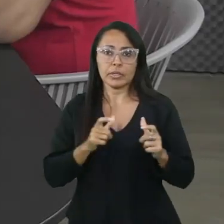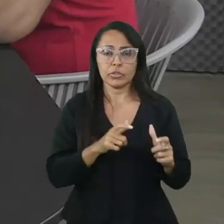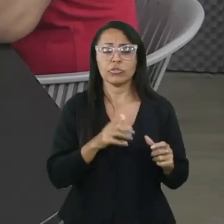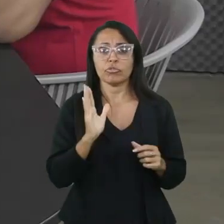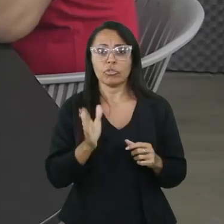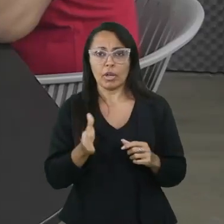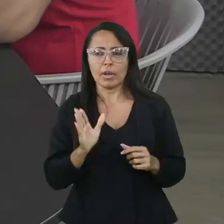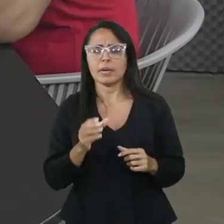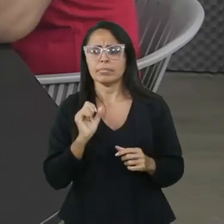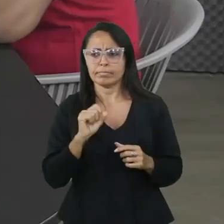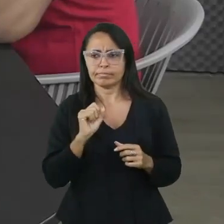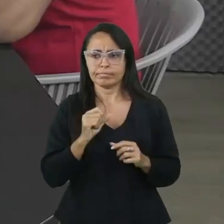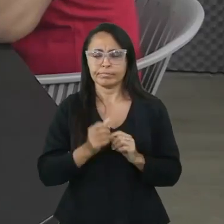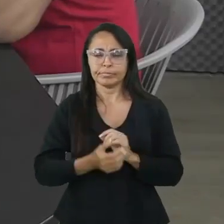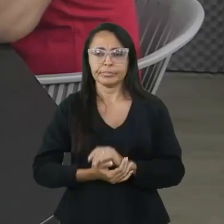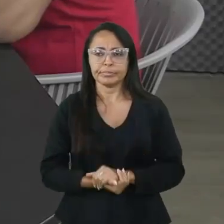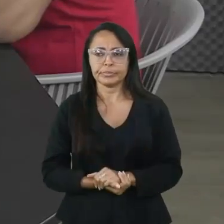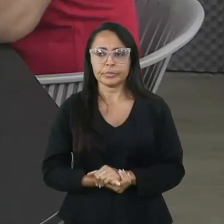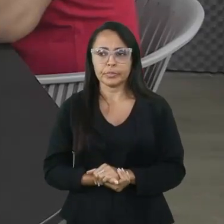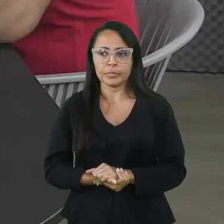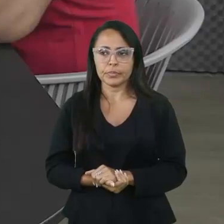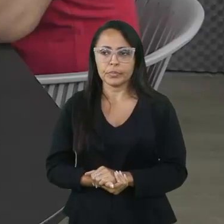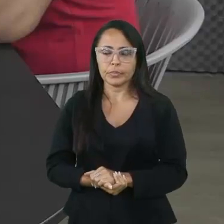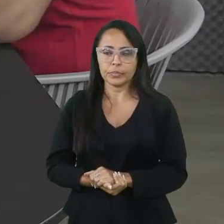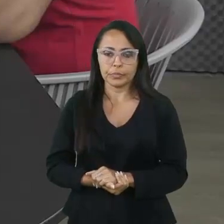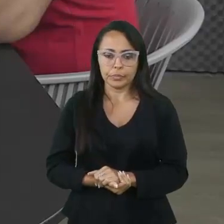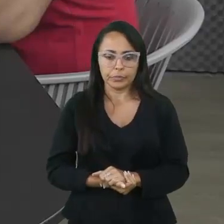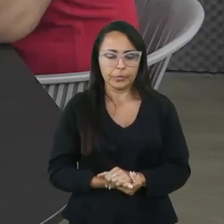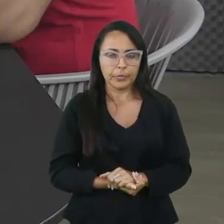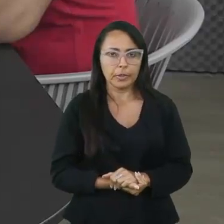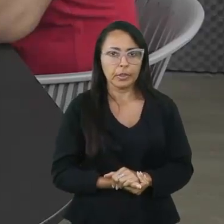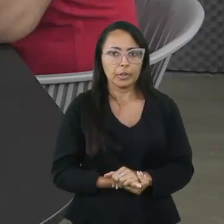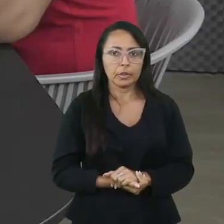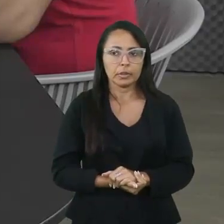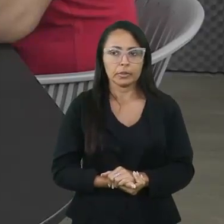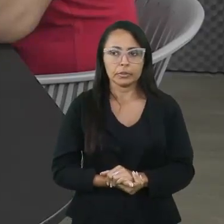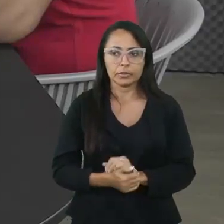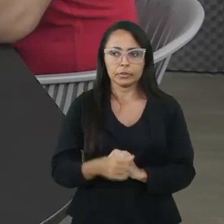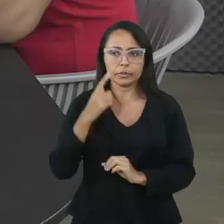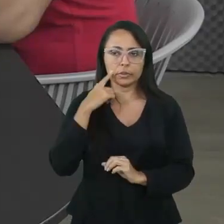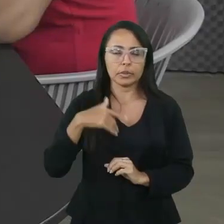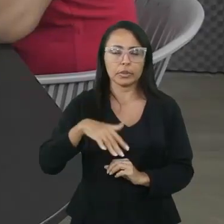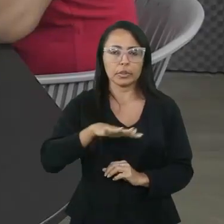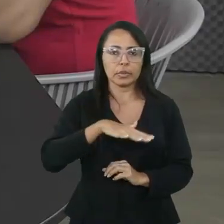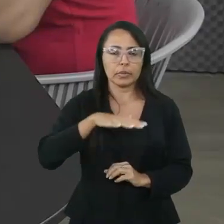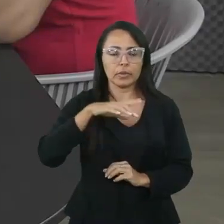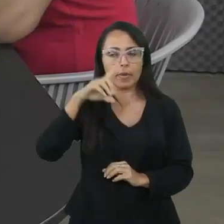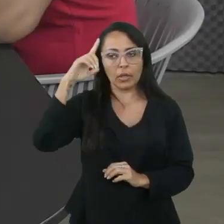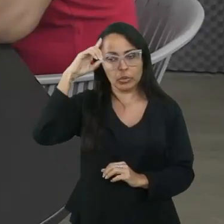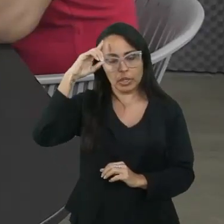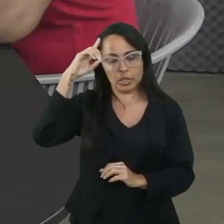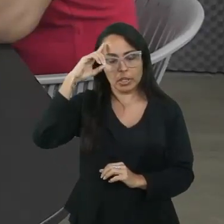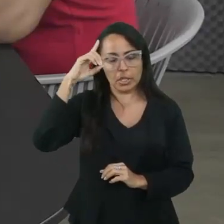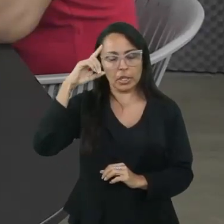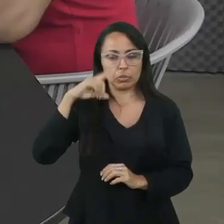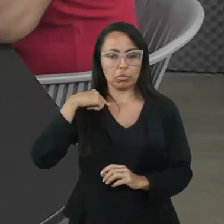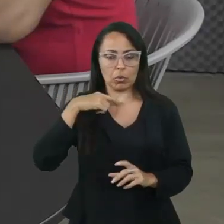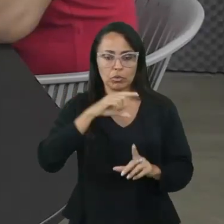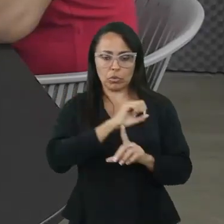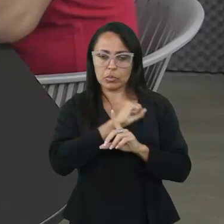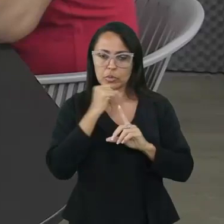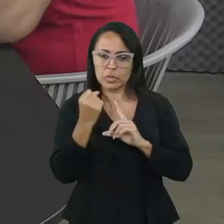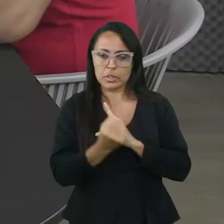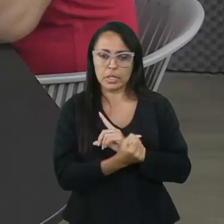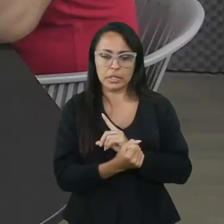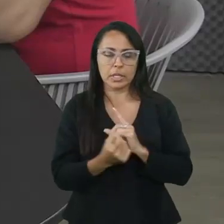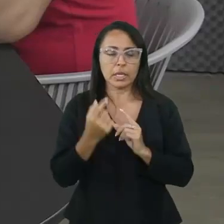dele, entendeu? Foi É, bem acolhido. muito, tendo em vista o que a gente faz no nosso dia a dia, né? Nós como sociedade, a gente já acolheu ele